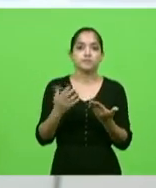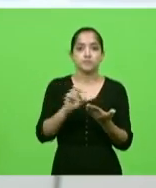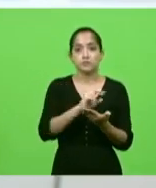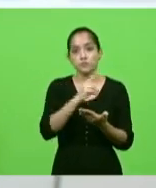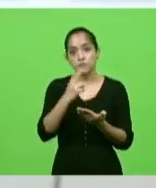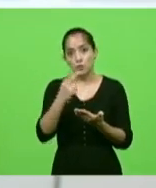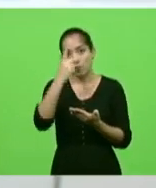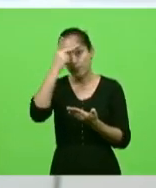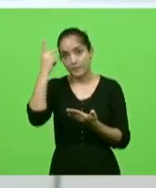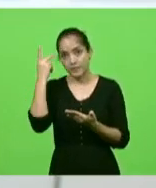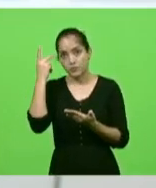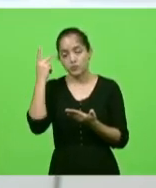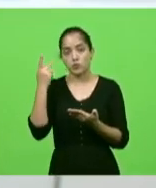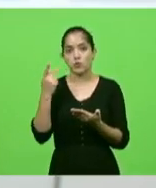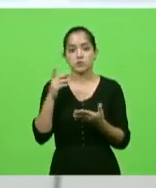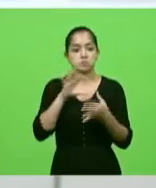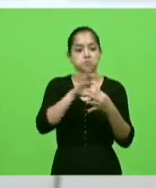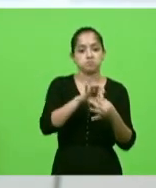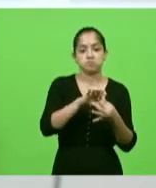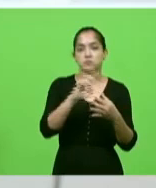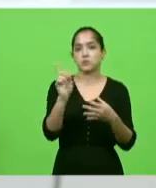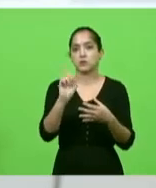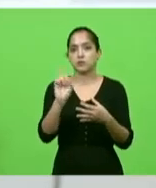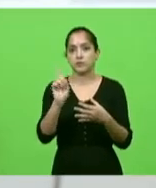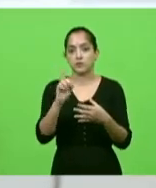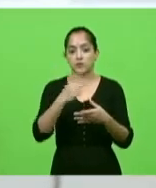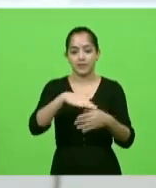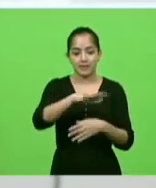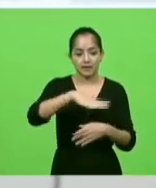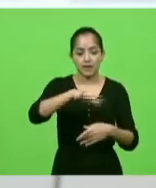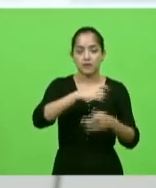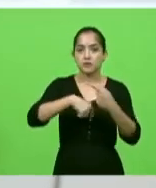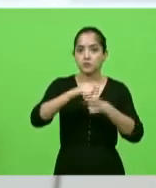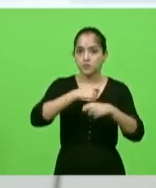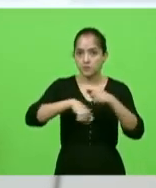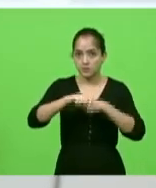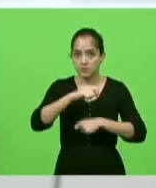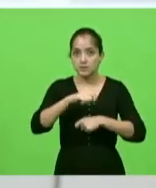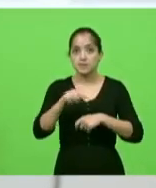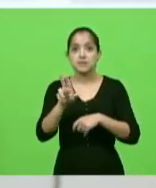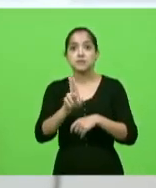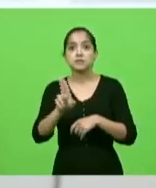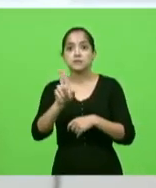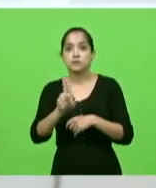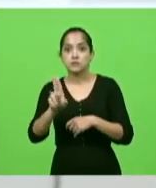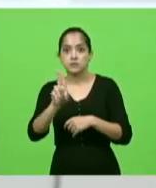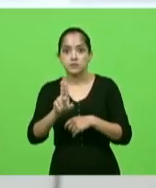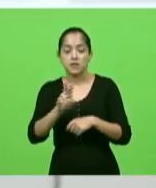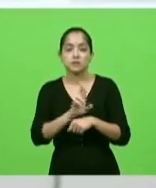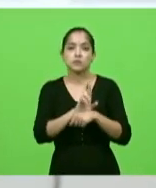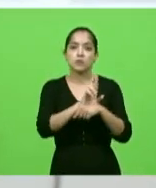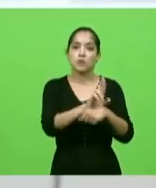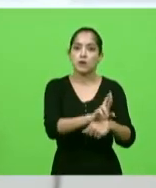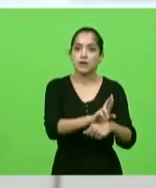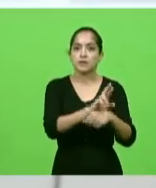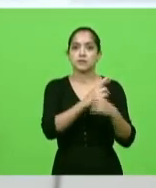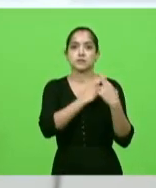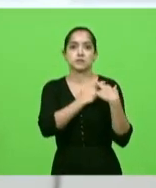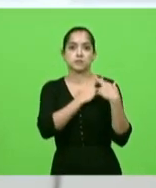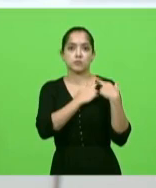mesmo pessoas sem vinculação os quadros da administração são utilizados e como responsáveis